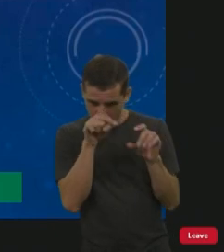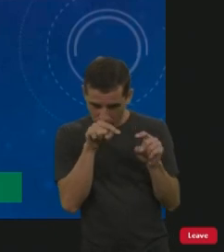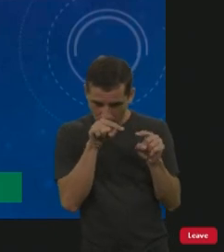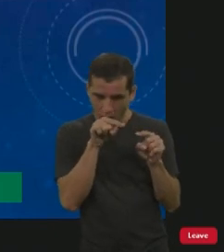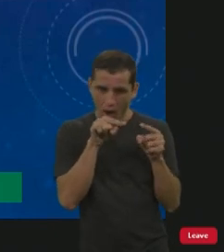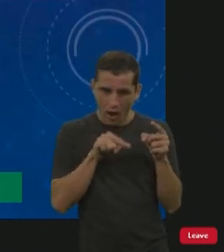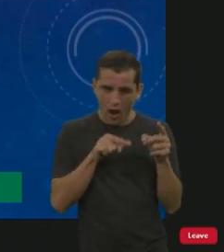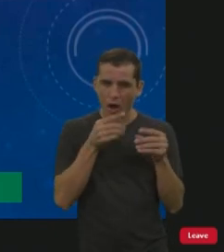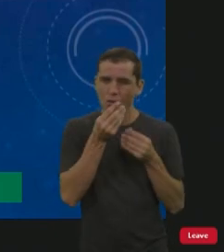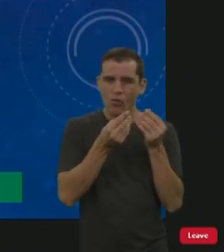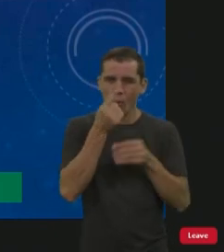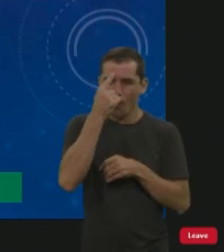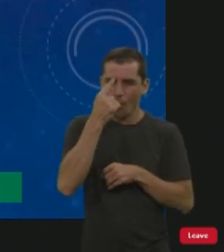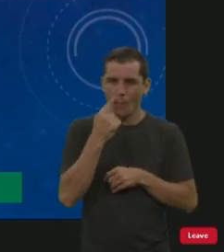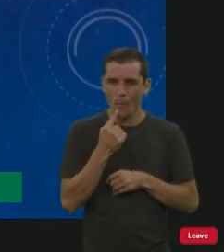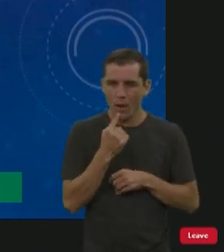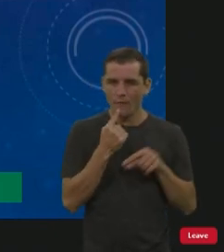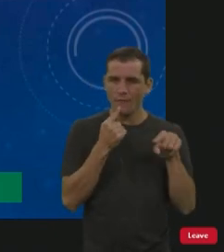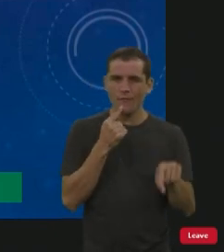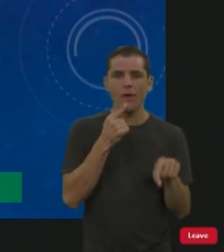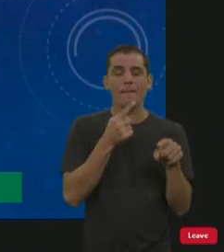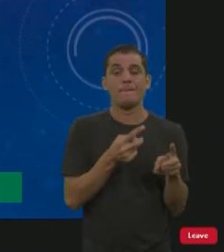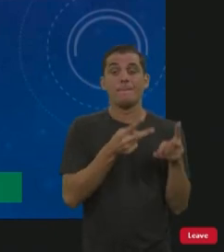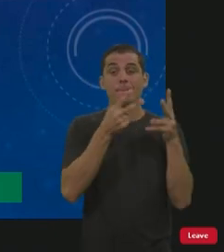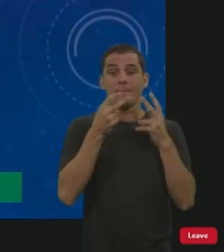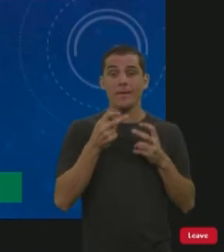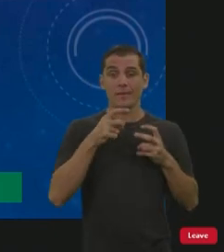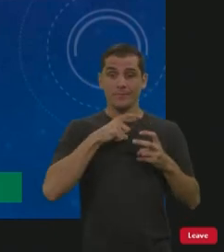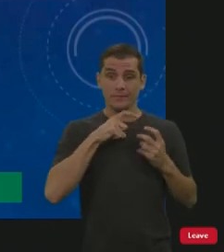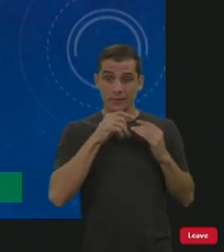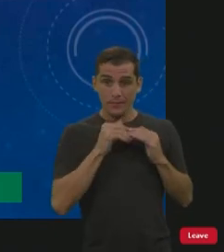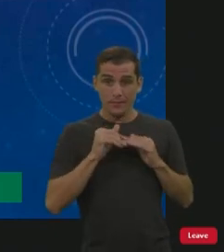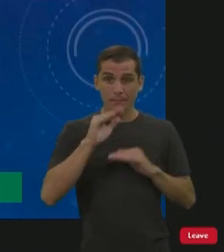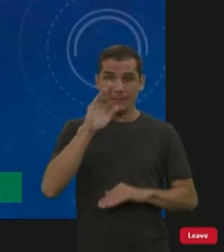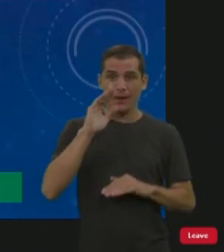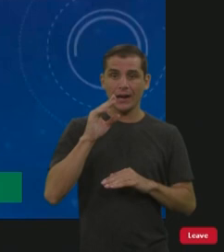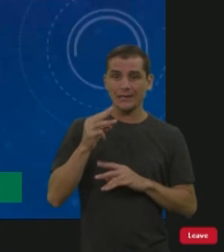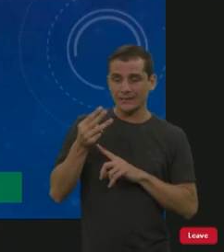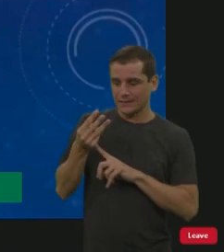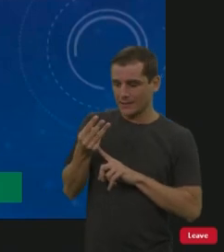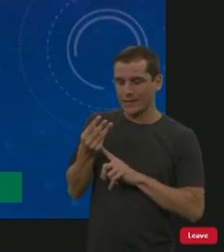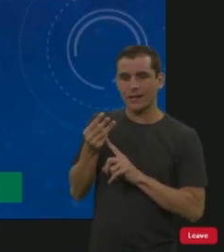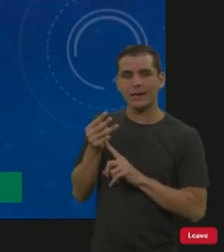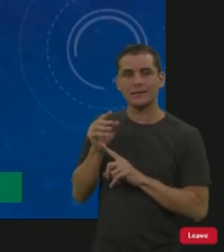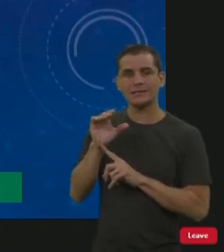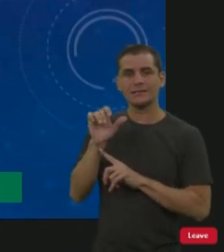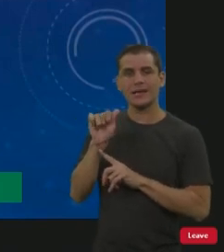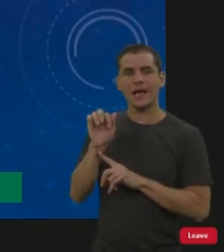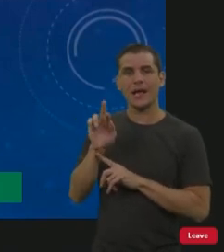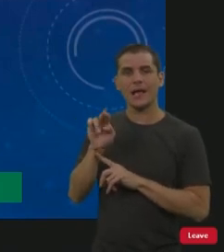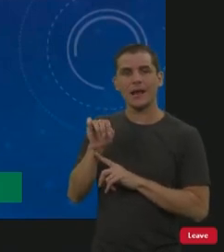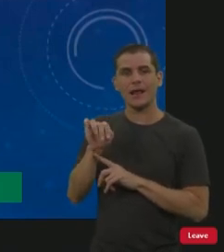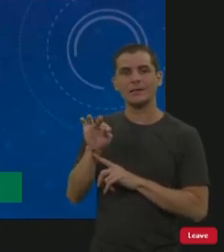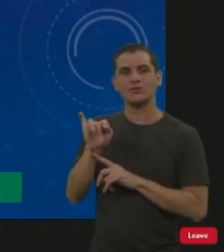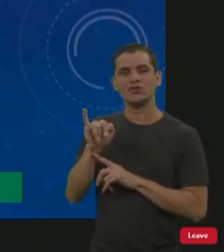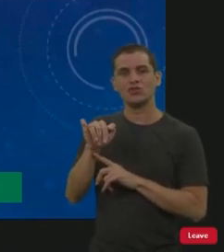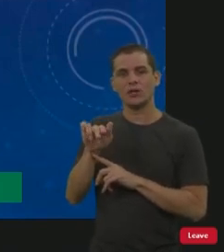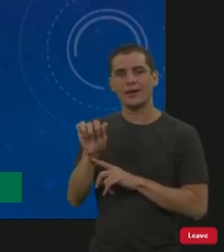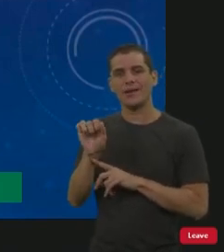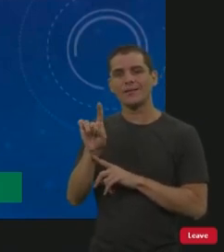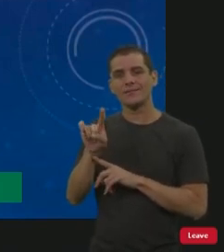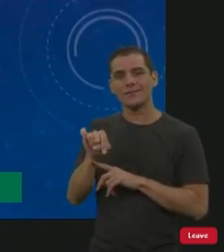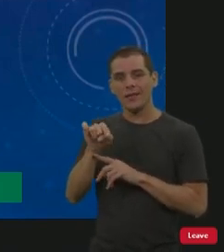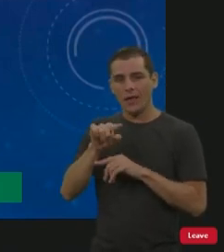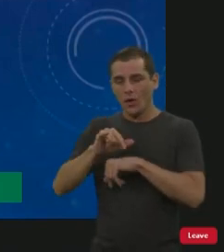de acil-carnitinas, a gente viu que ele tinha um aumento de 3 carnitinas que transportam as gorduras de cadeia longa e